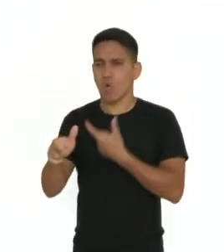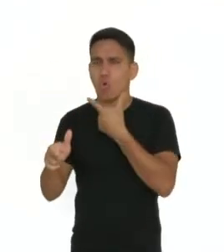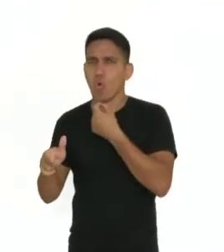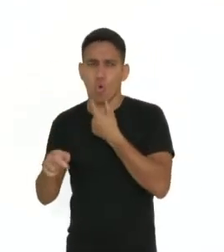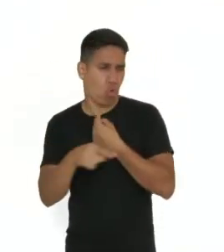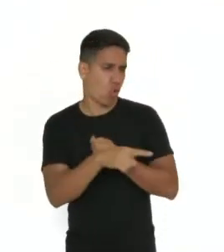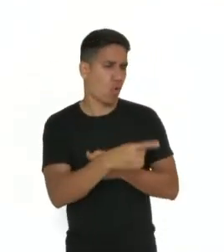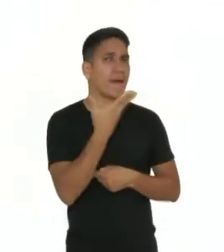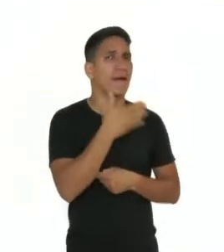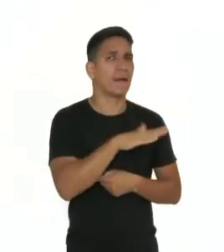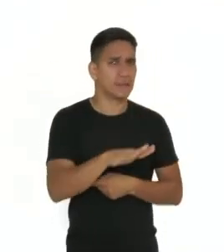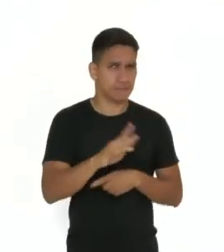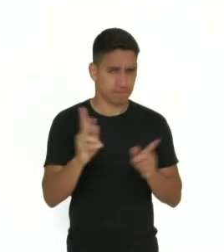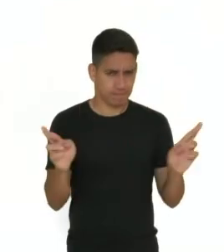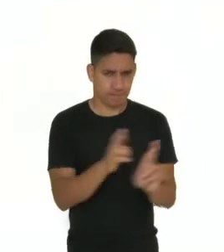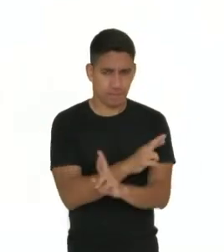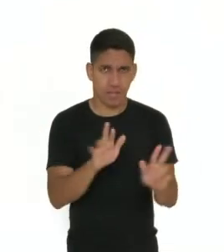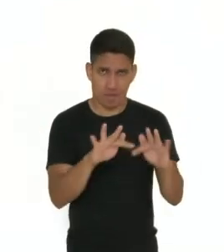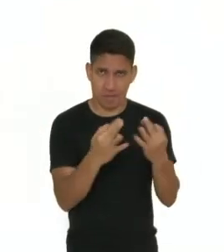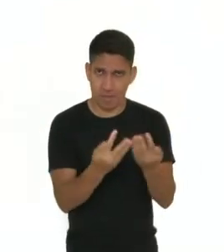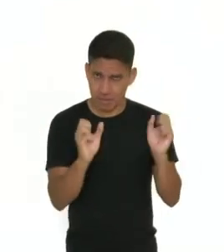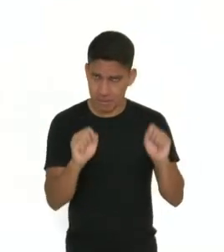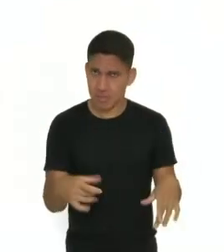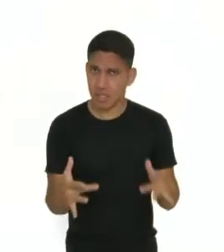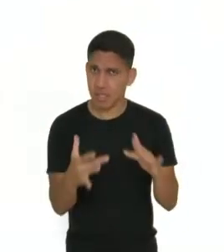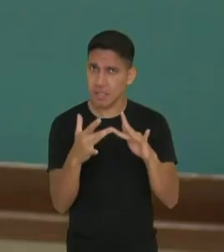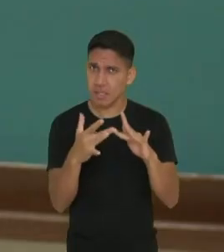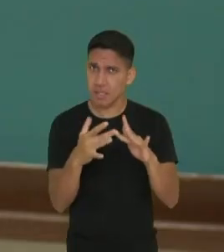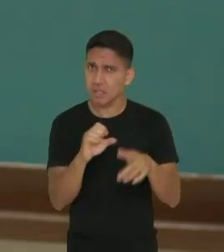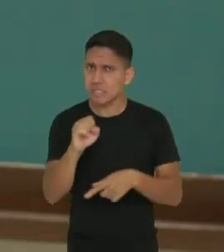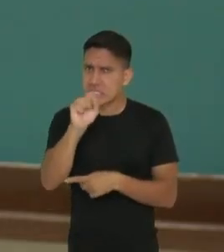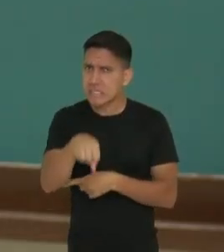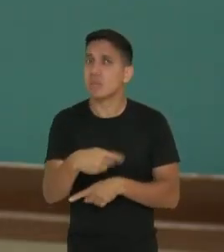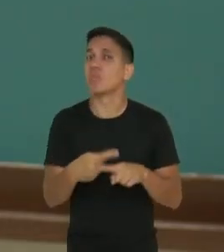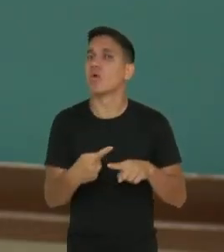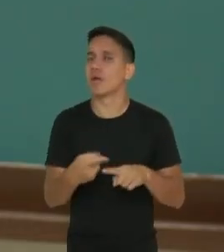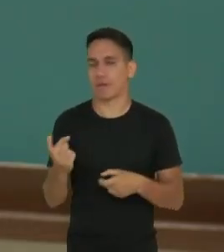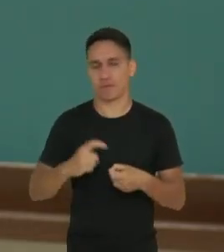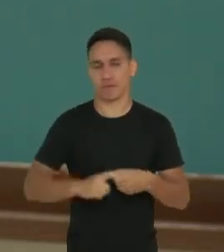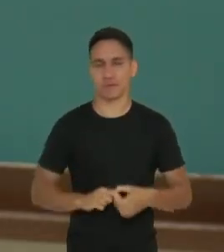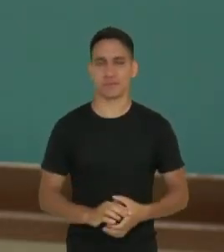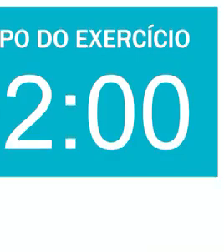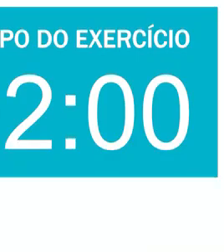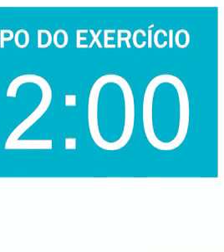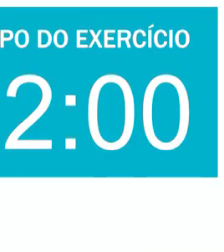têm relação de parentesco? E se for possível, por quê? Já voltamos.